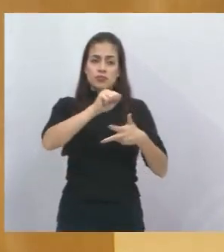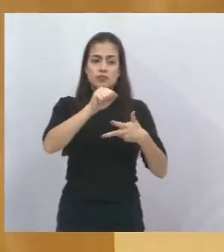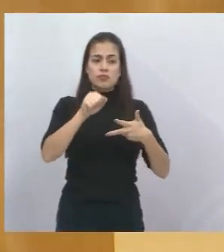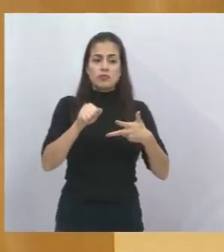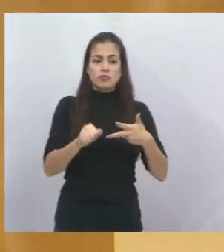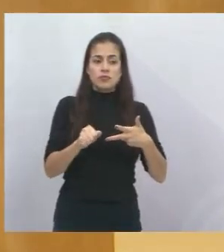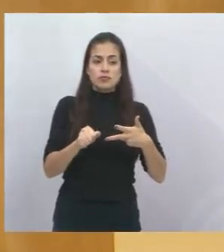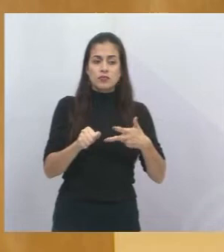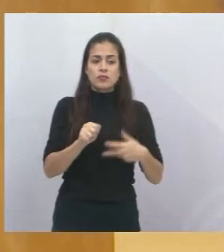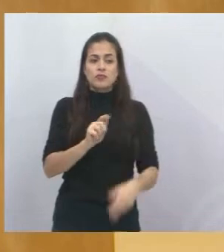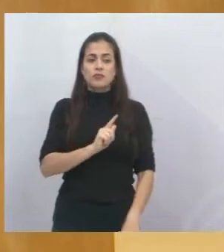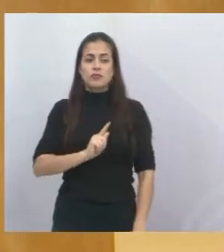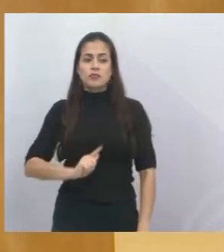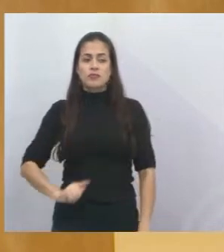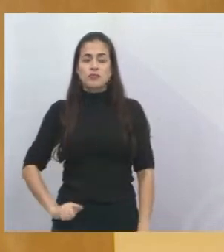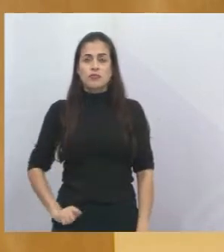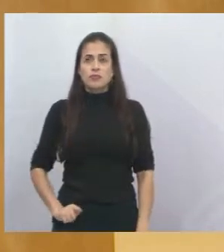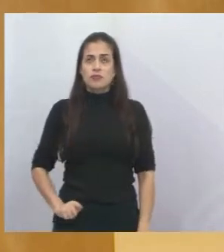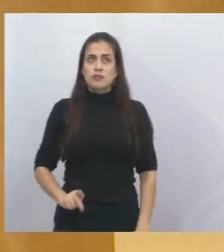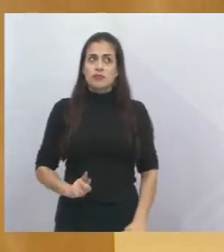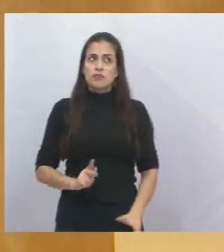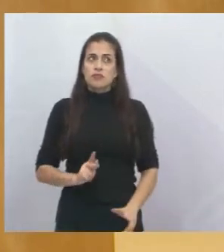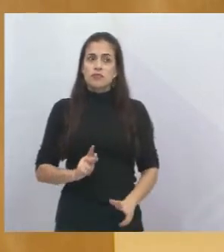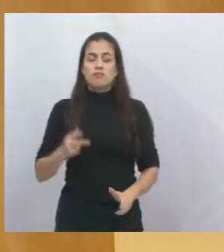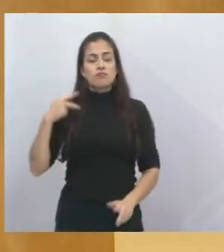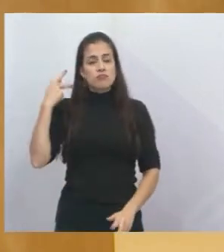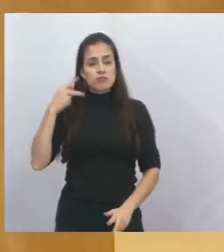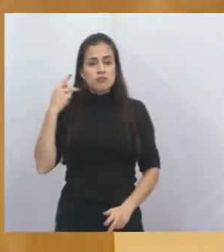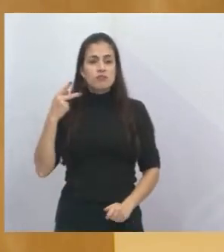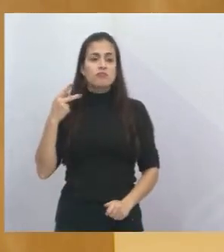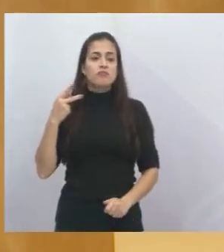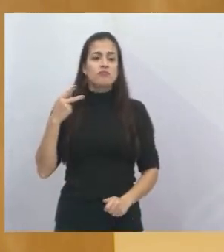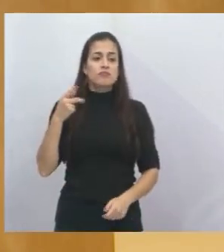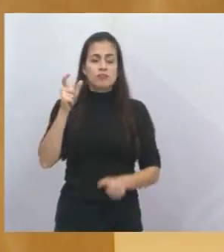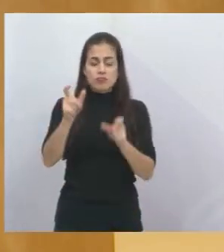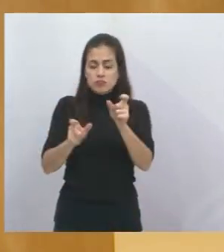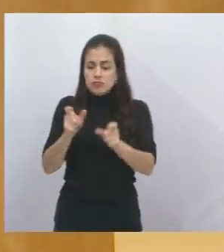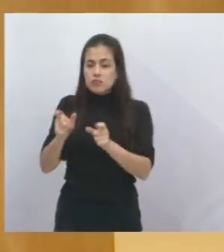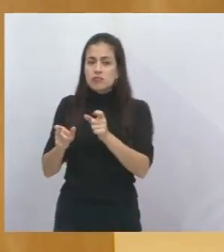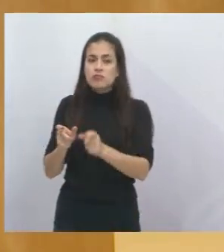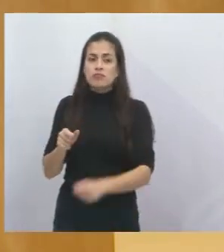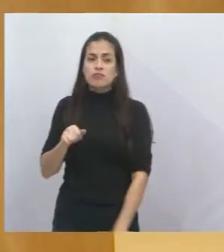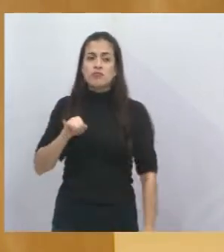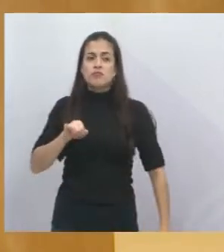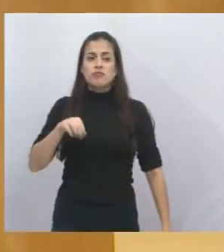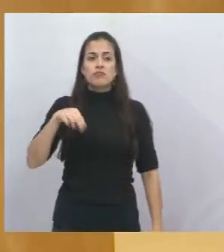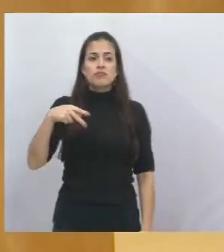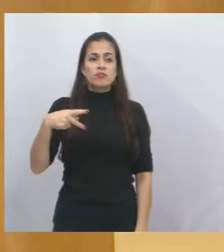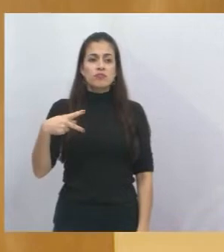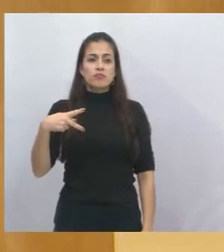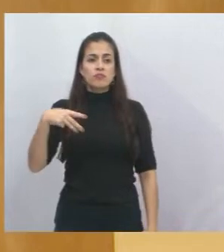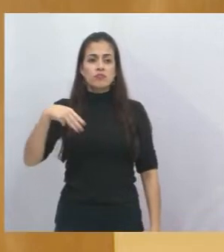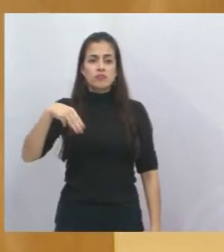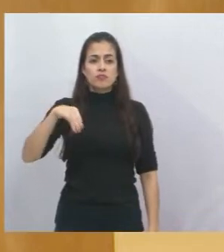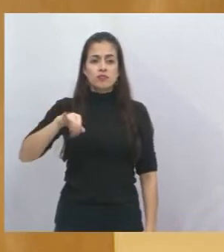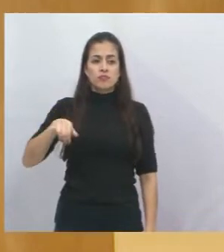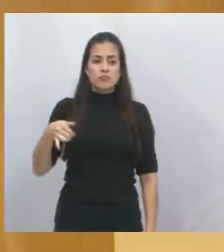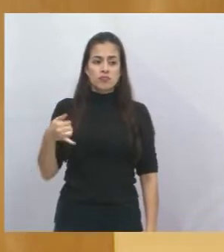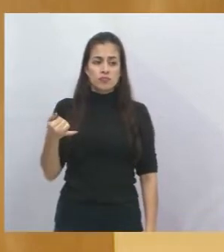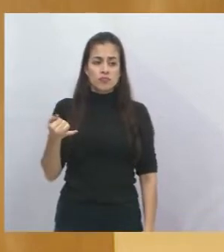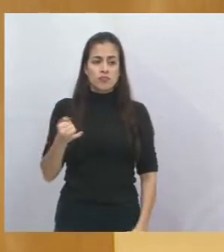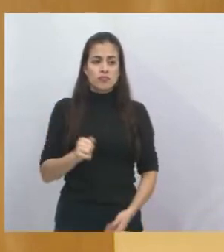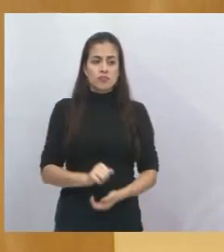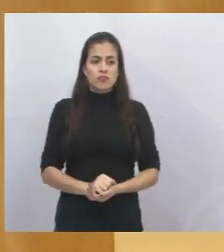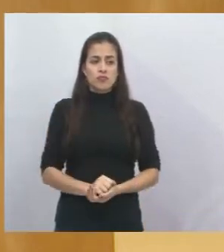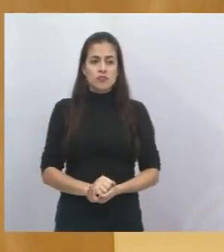com pessoas do IPMJ. Mas na última sessão tivemos uma reunião rápida, de